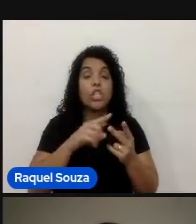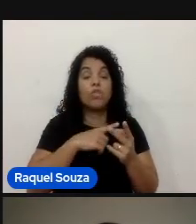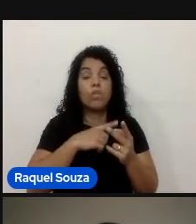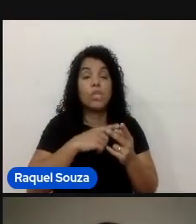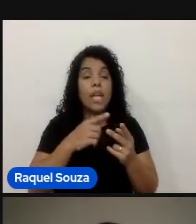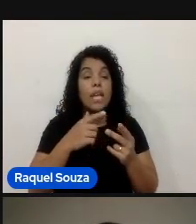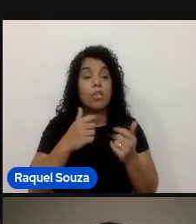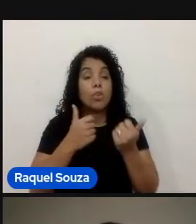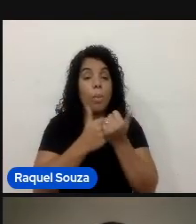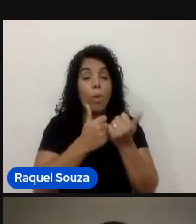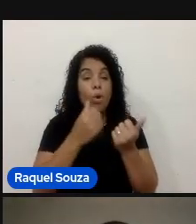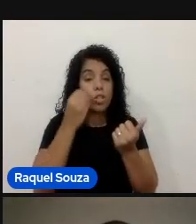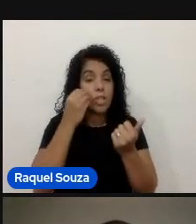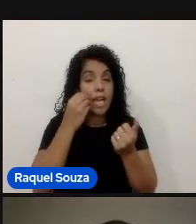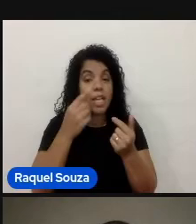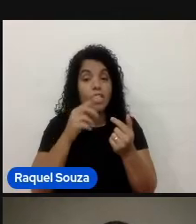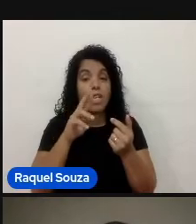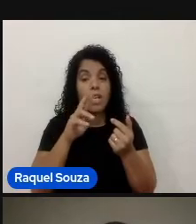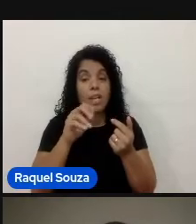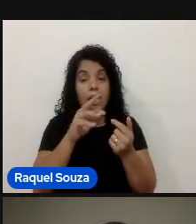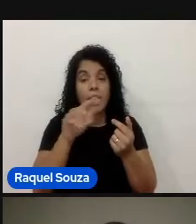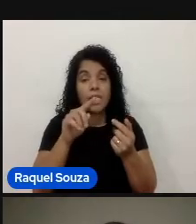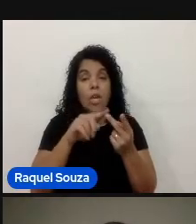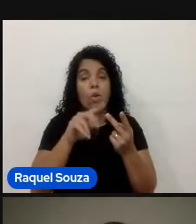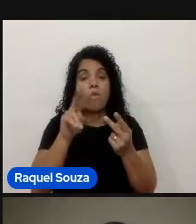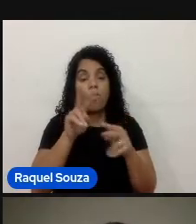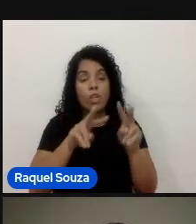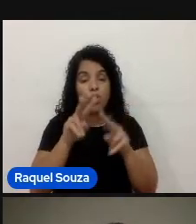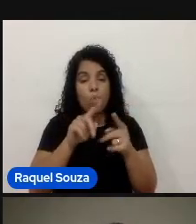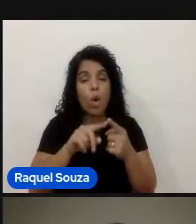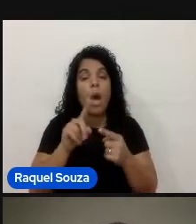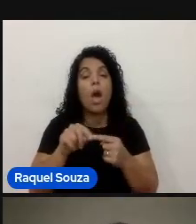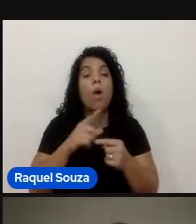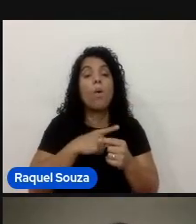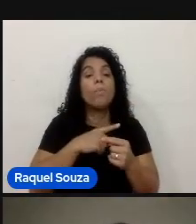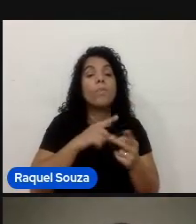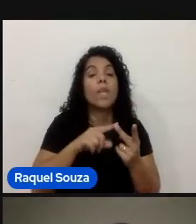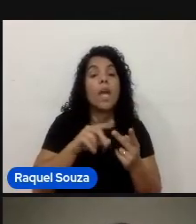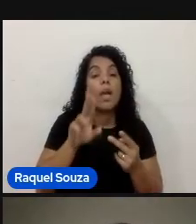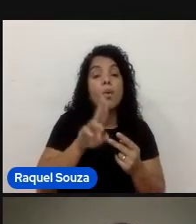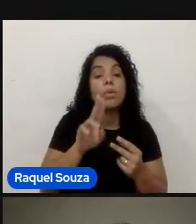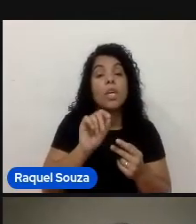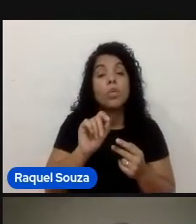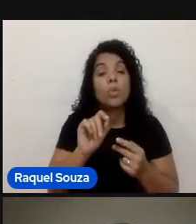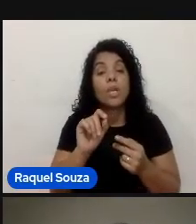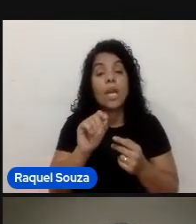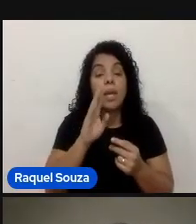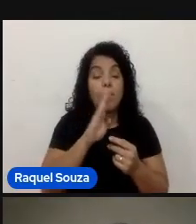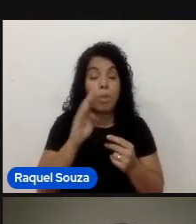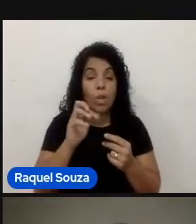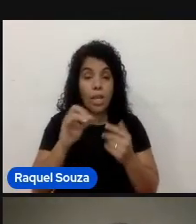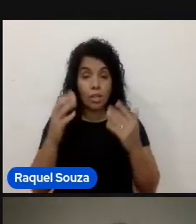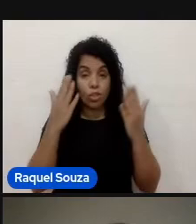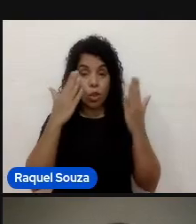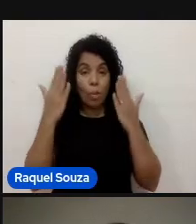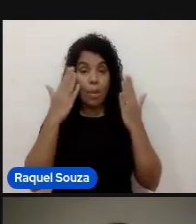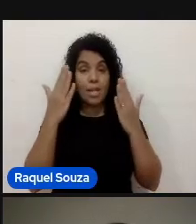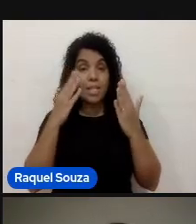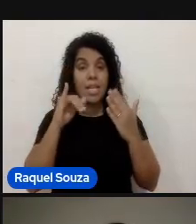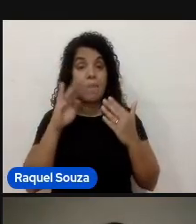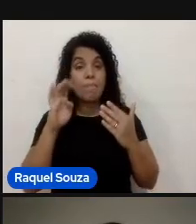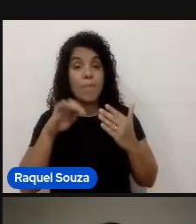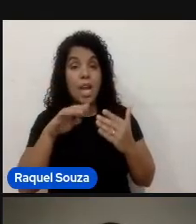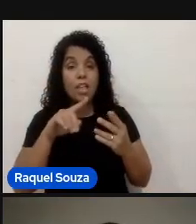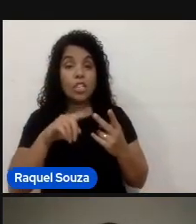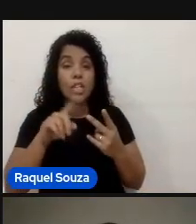de regressão visuais, o Visual Regression Testing, usando uma biblioteca de comparação de imagem, que